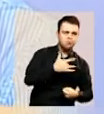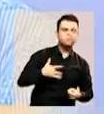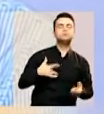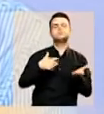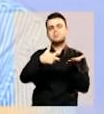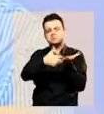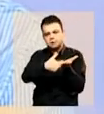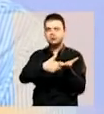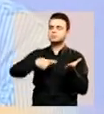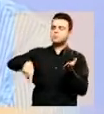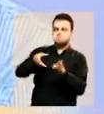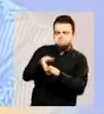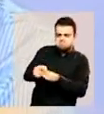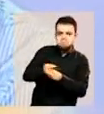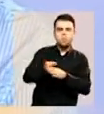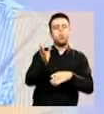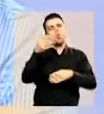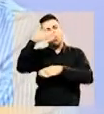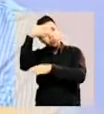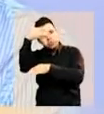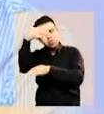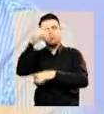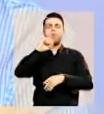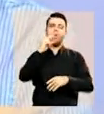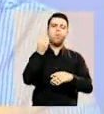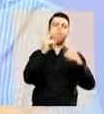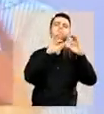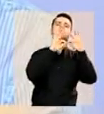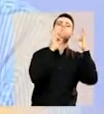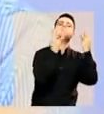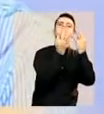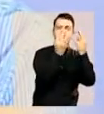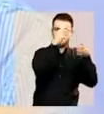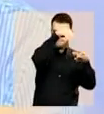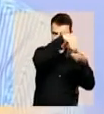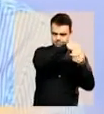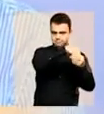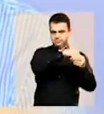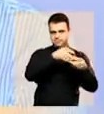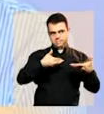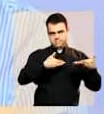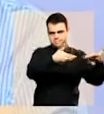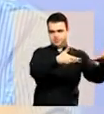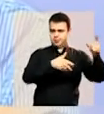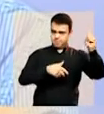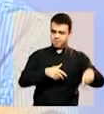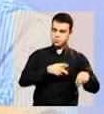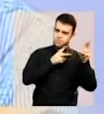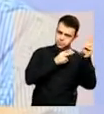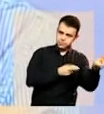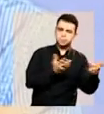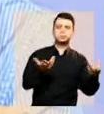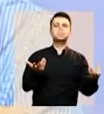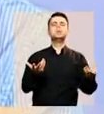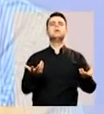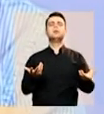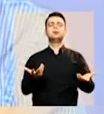passagens, acomodação, se é host family, que é se é casa de família, se lá vai